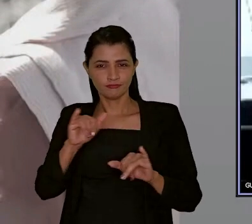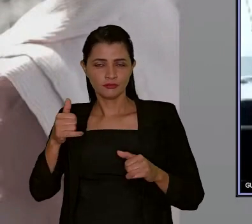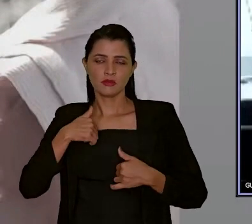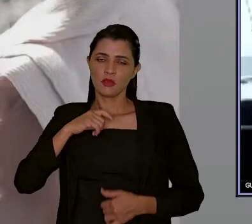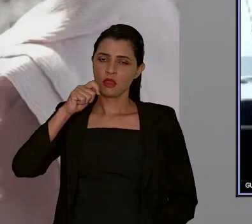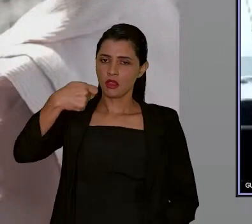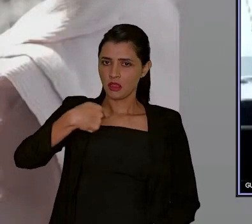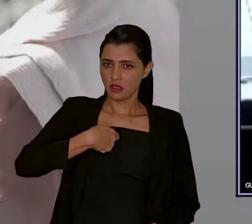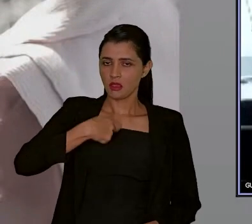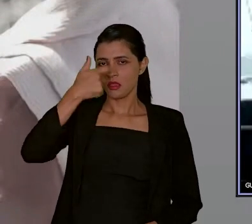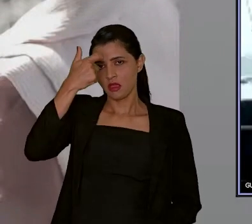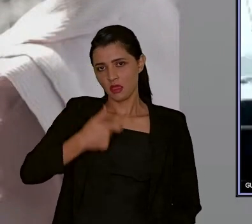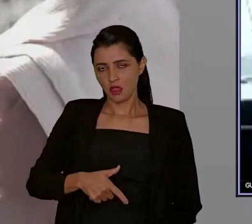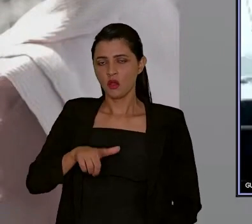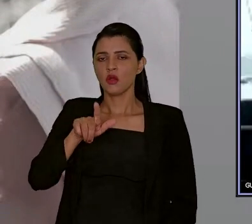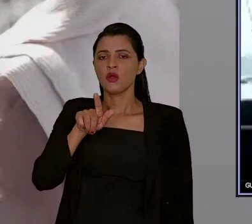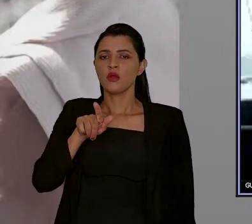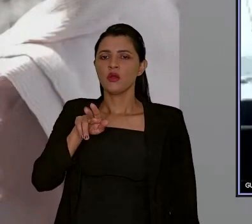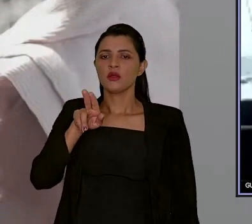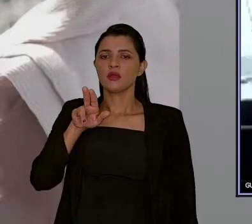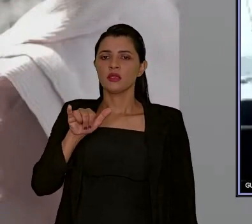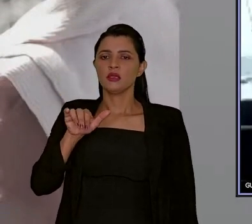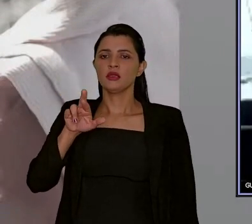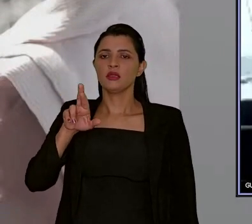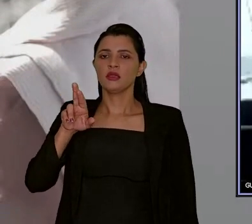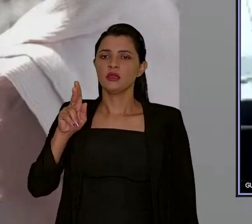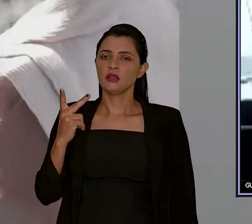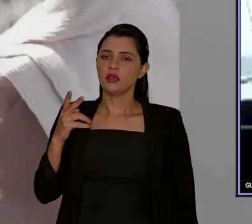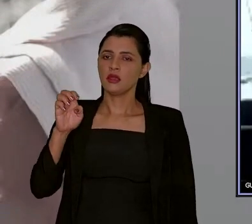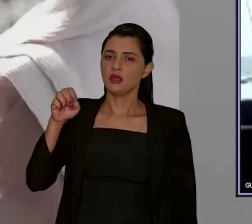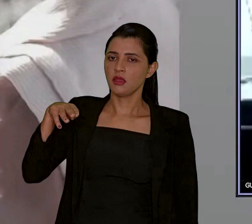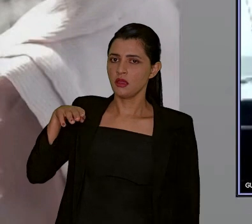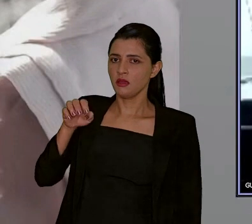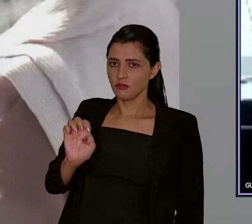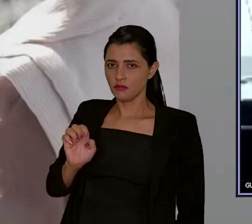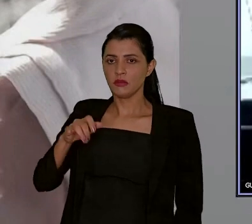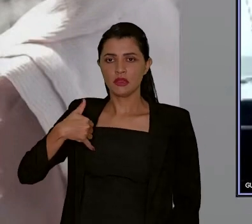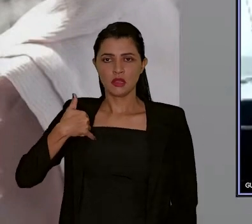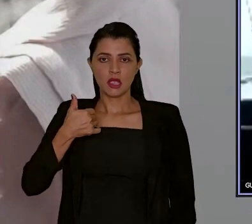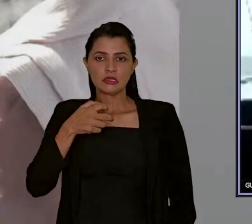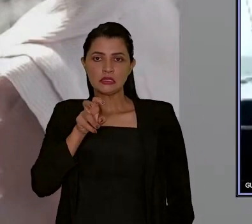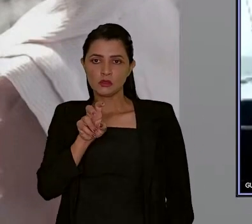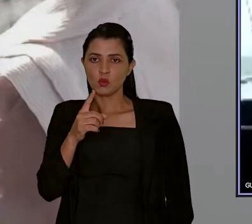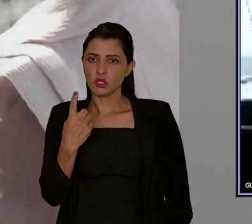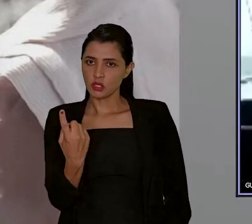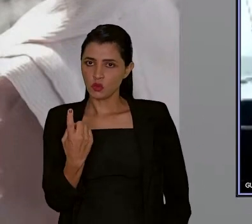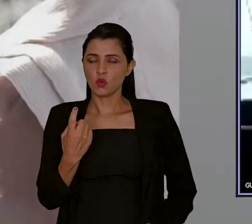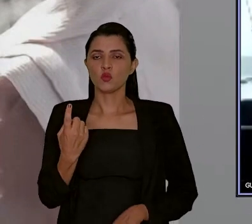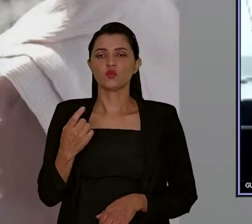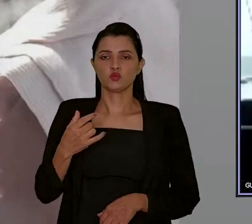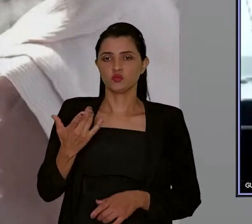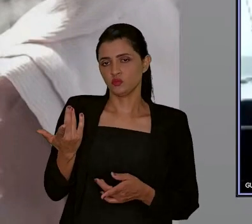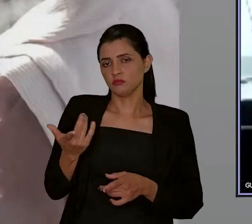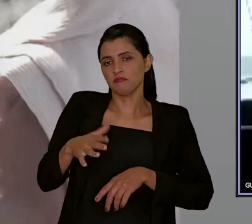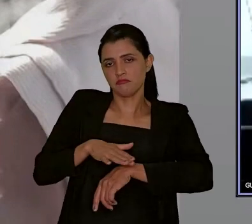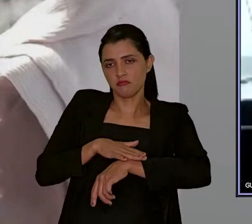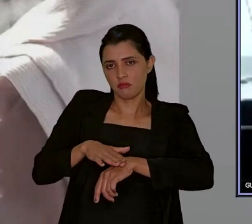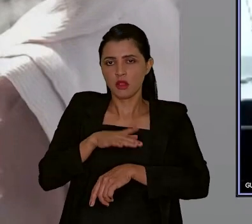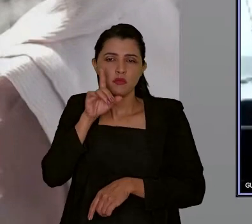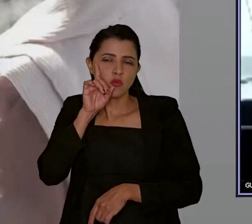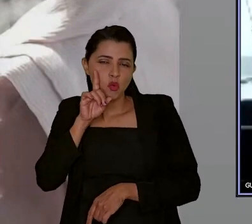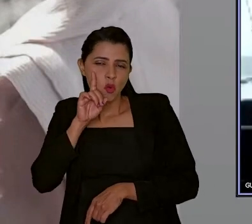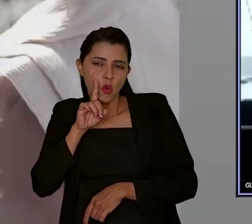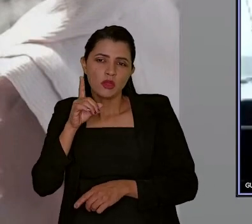Guilherme Calmon, sou um homem de 55 anos, de pele morena um pouquinho mais escura do que